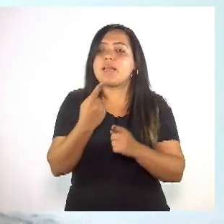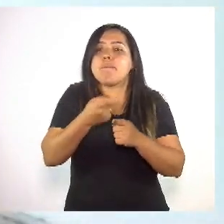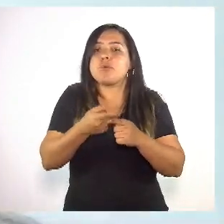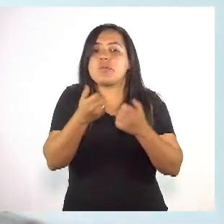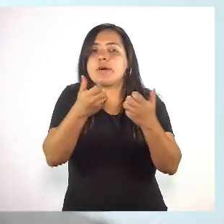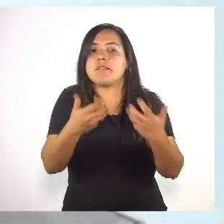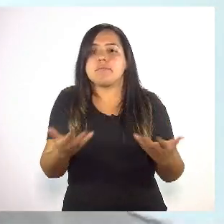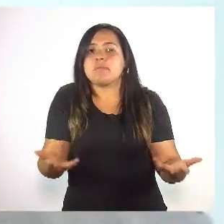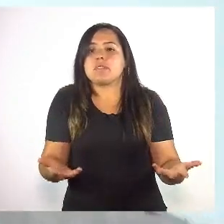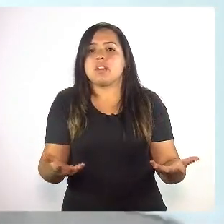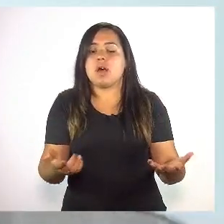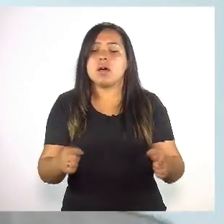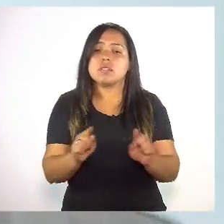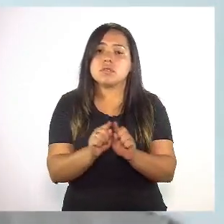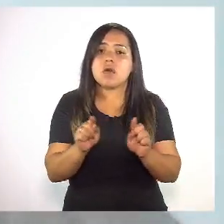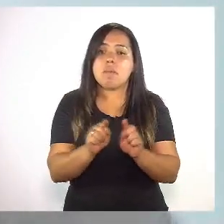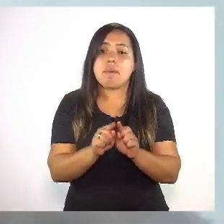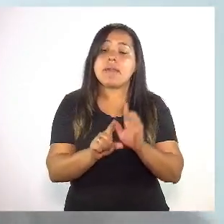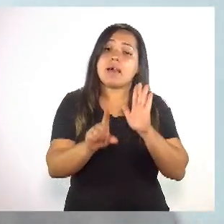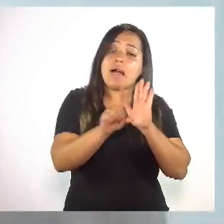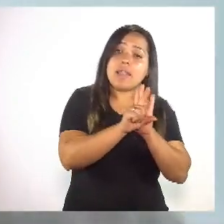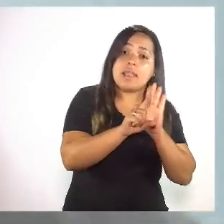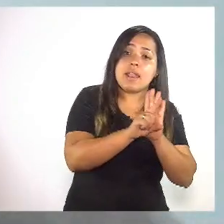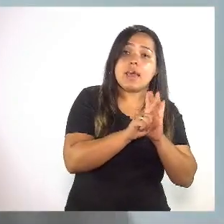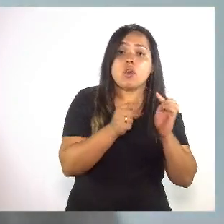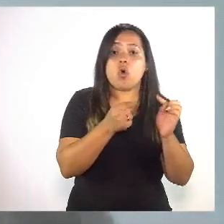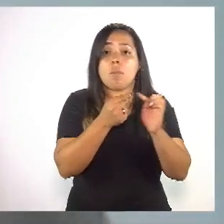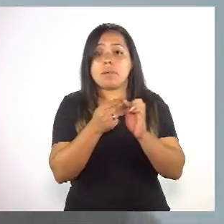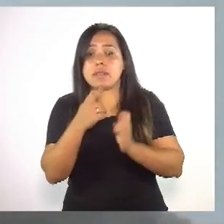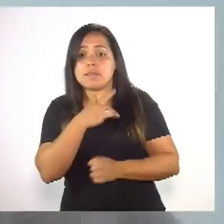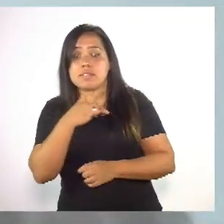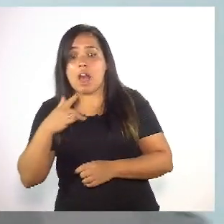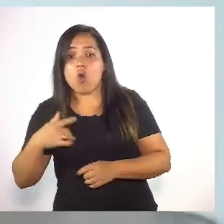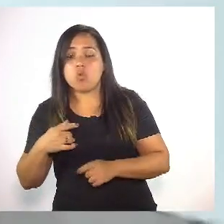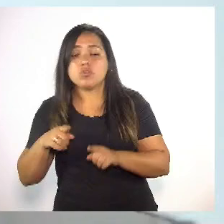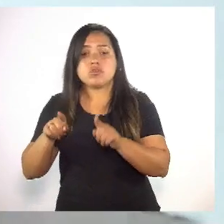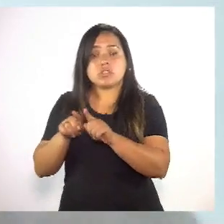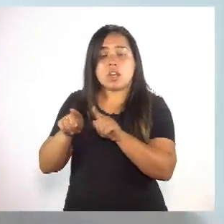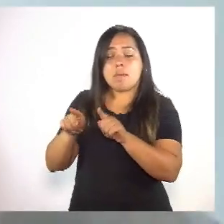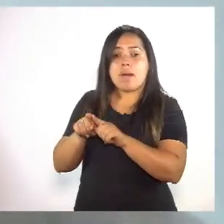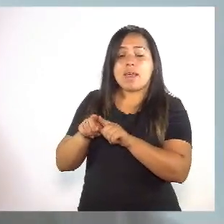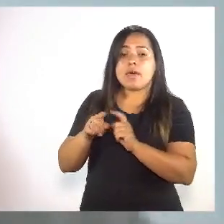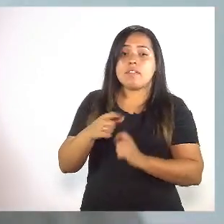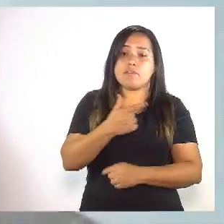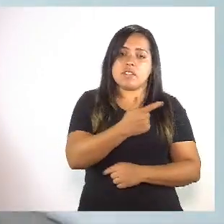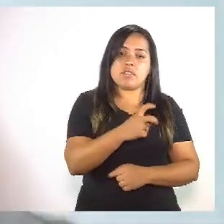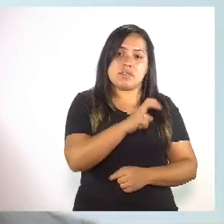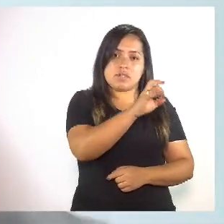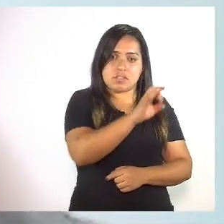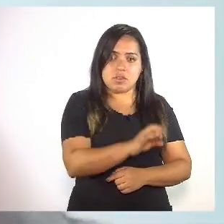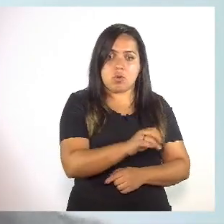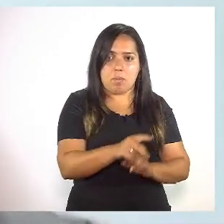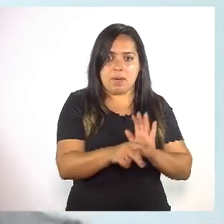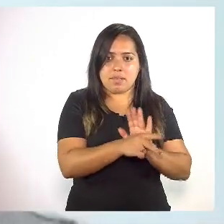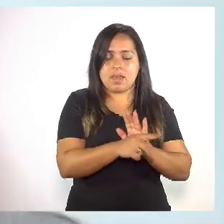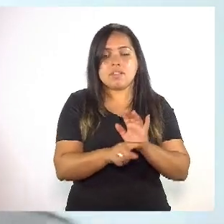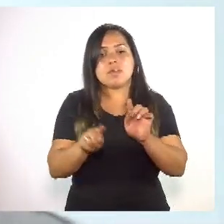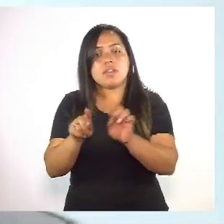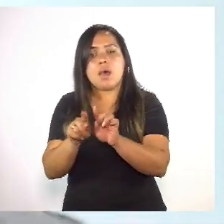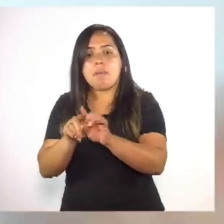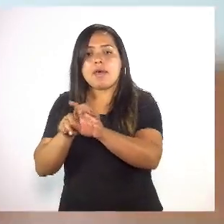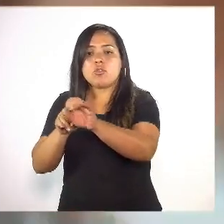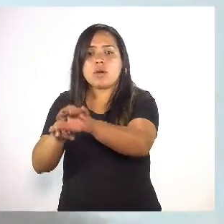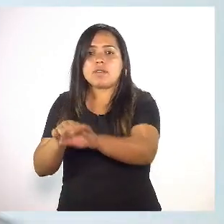da destinação fixada em lei federal para a educação e a saúde, 25% para a saúde e 75% para a educação,